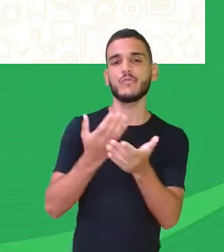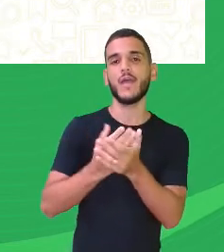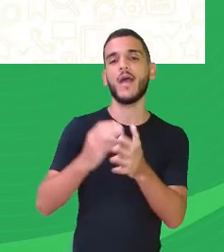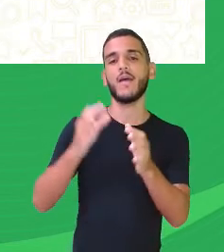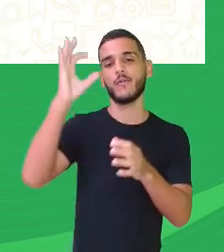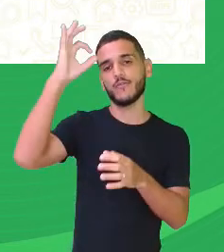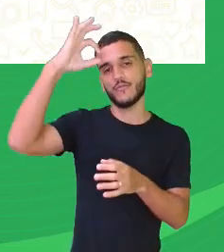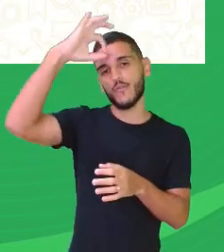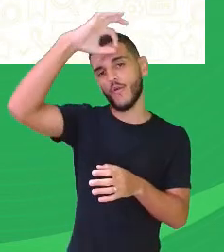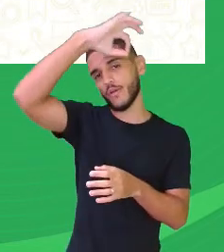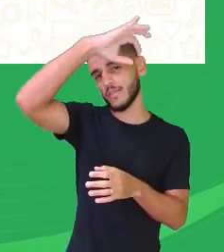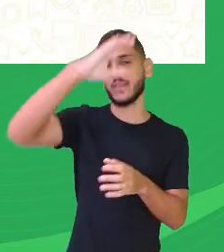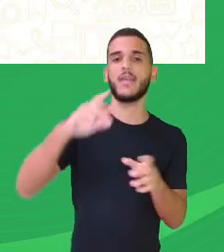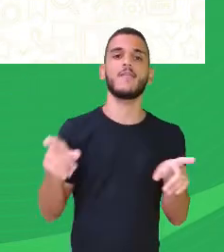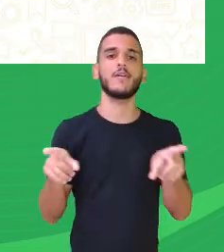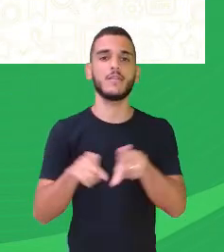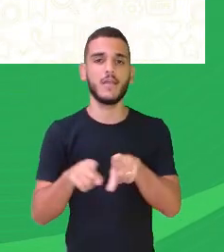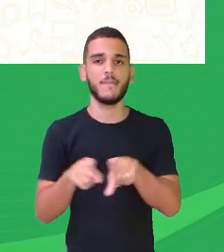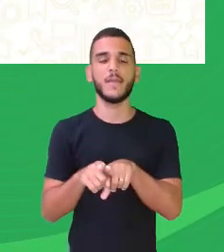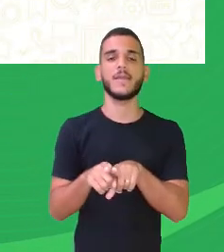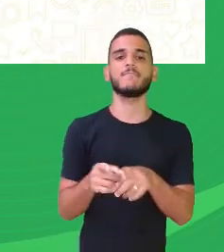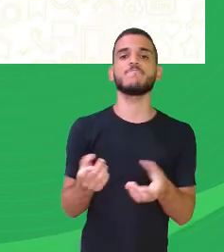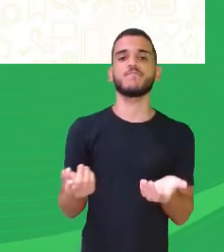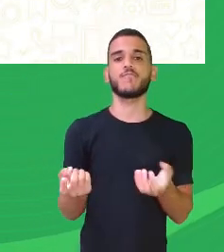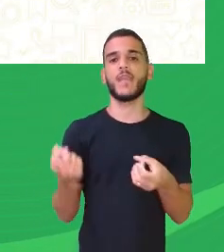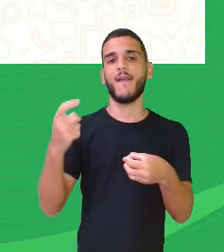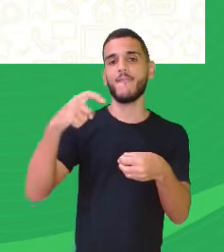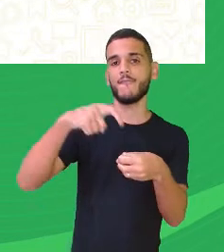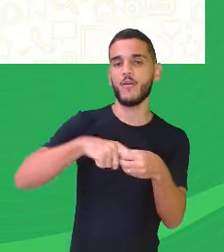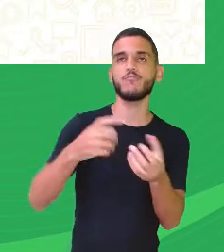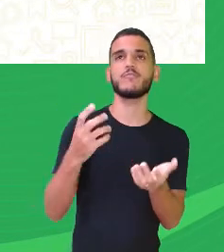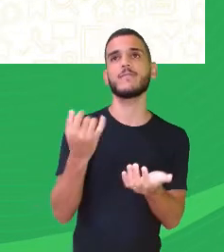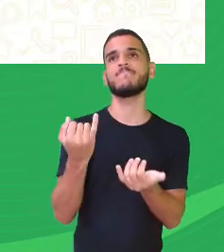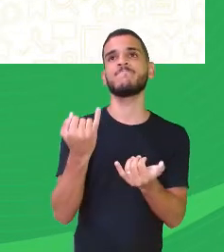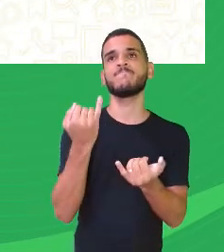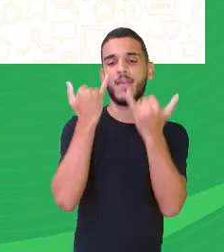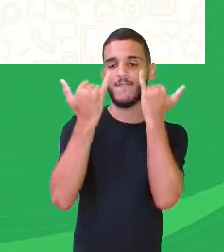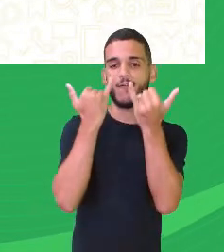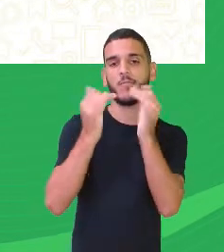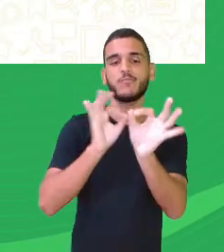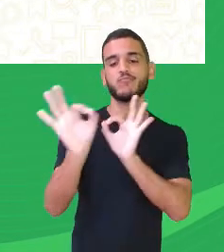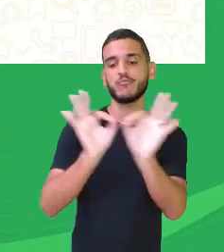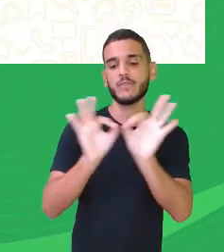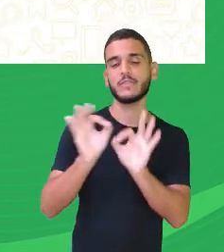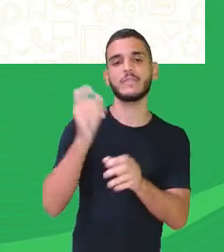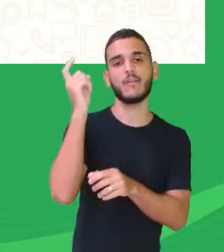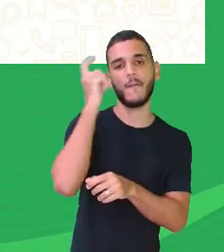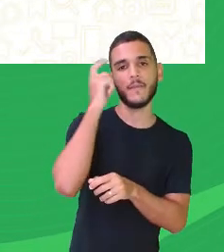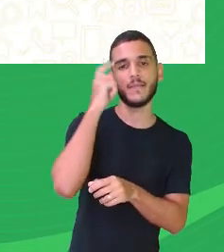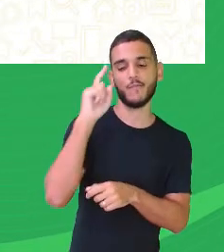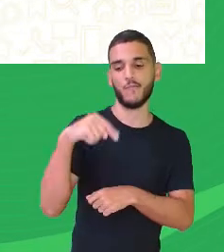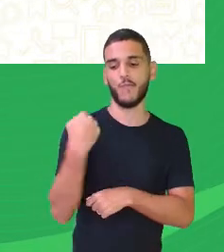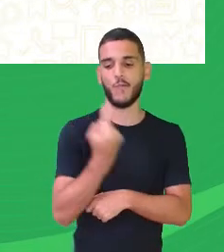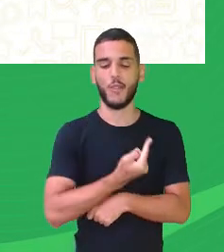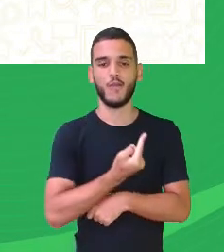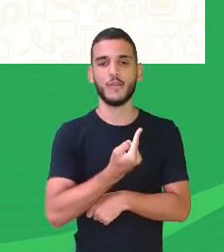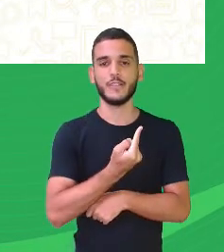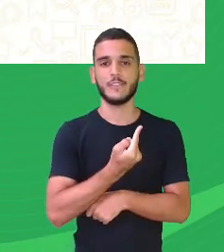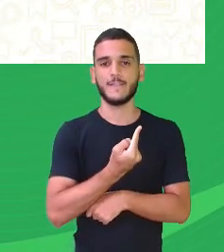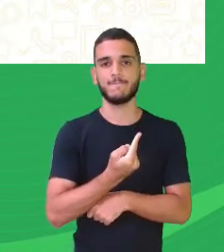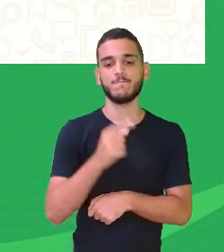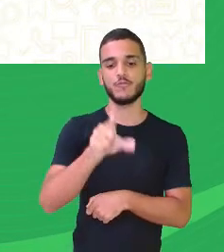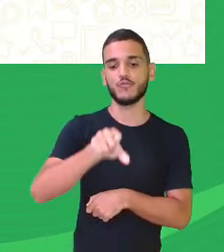de recuperação da informação, né, organização do pensamento, e nisso tudo a gente integra